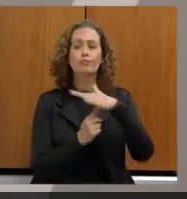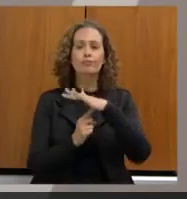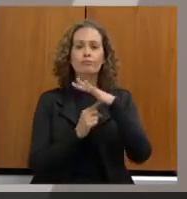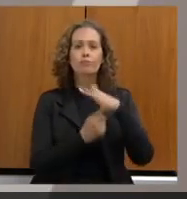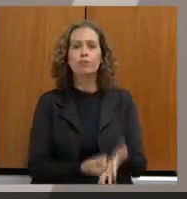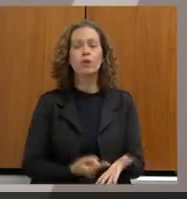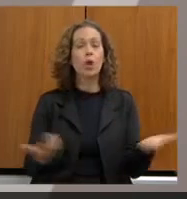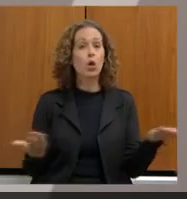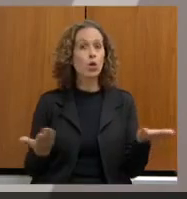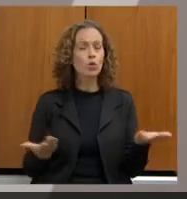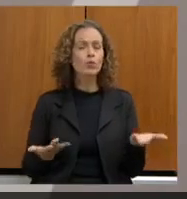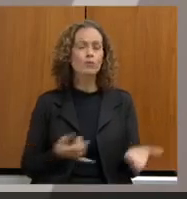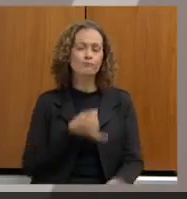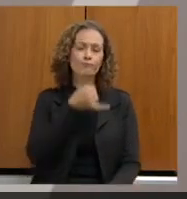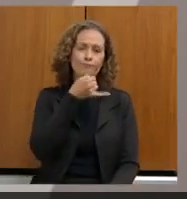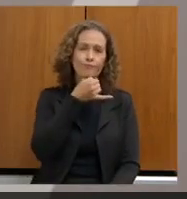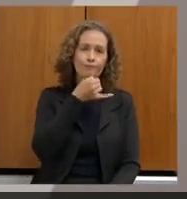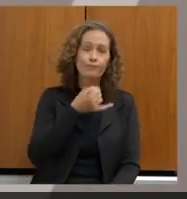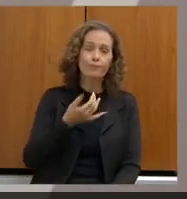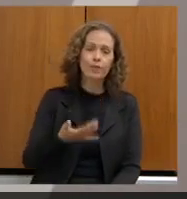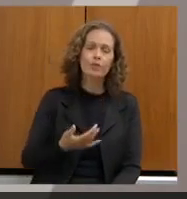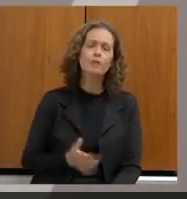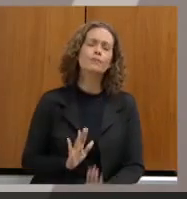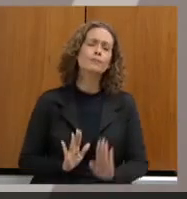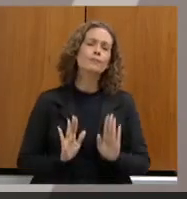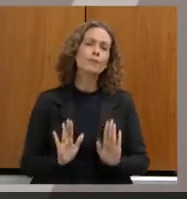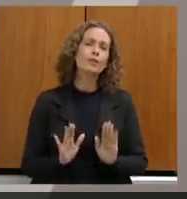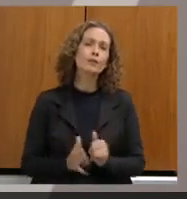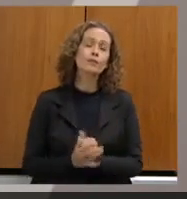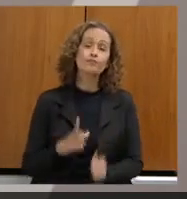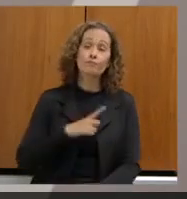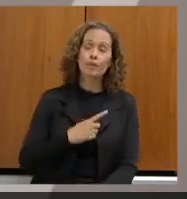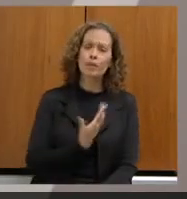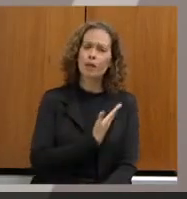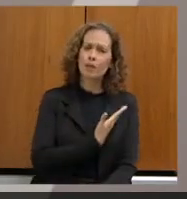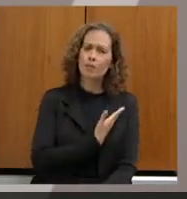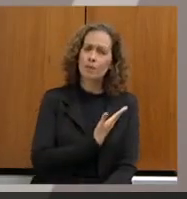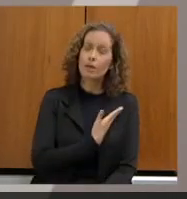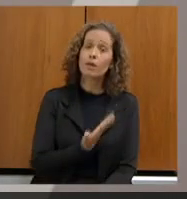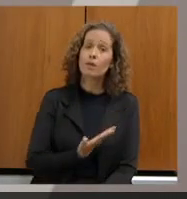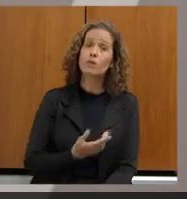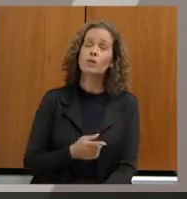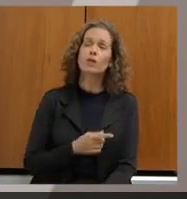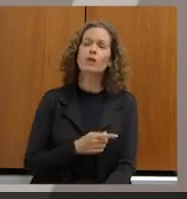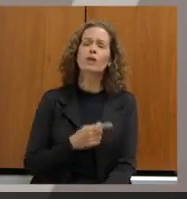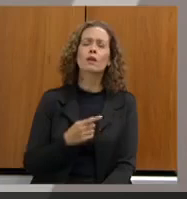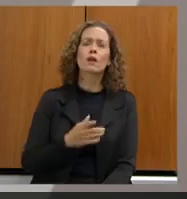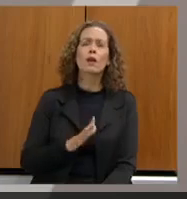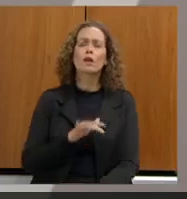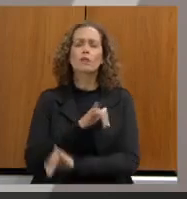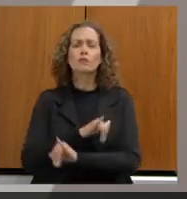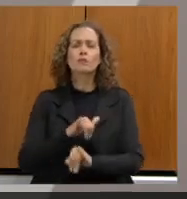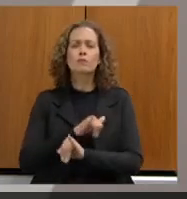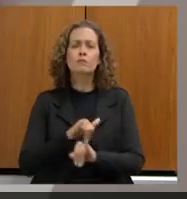infelizmente ela região ele tem muitos ventos fortes inclusive até amigos meus que passam de carro halifax reduz um pouco a velocidade das